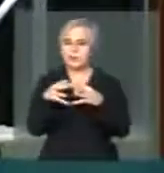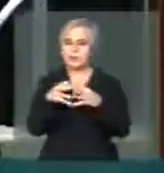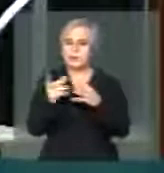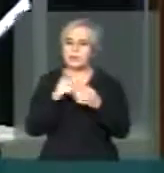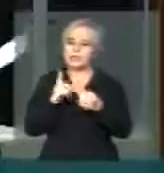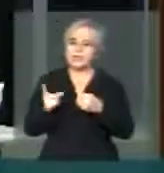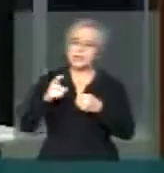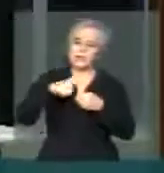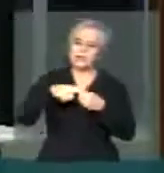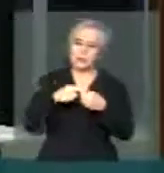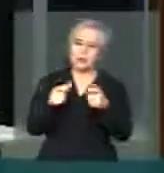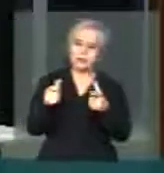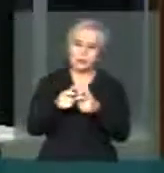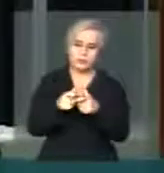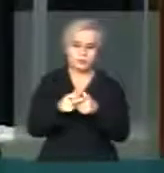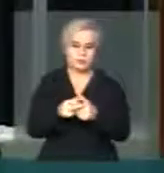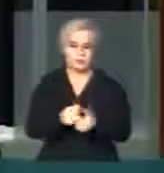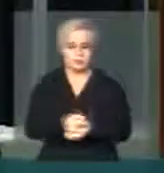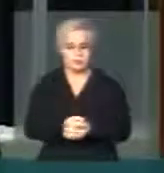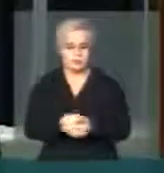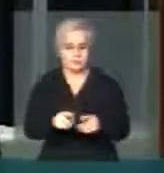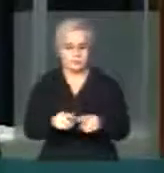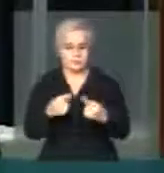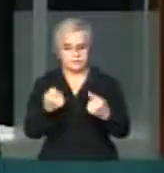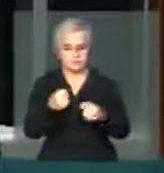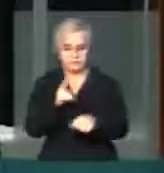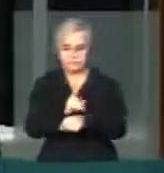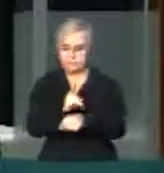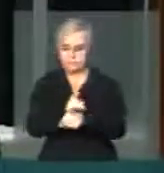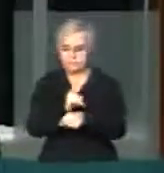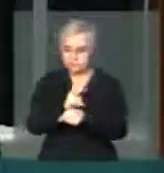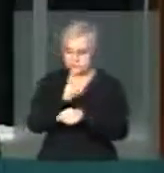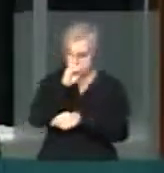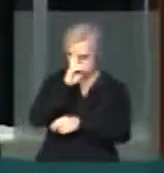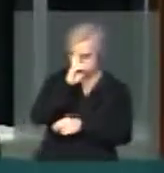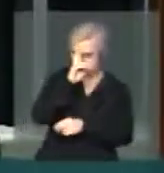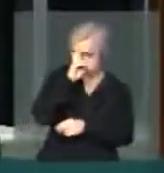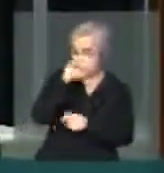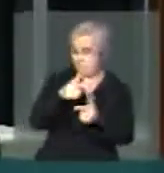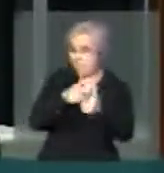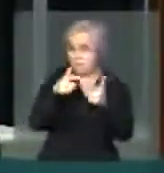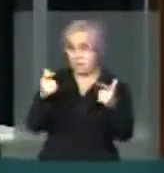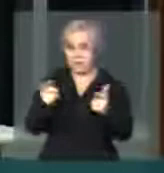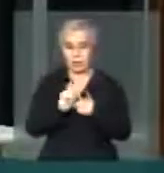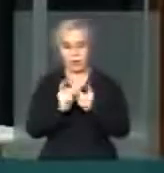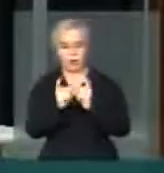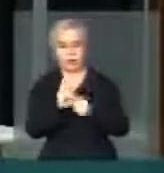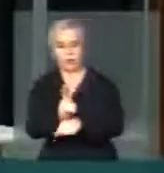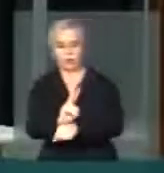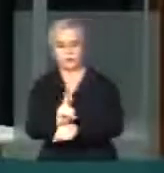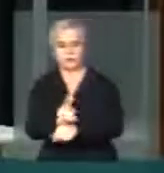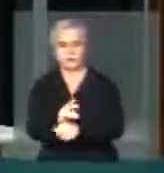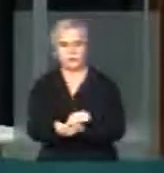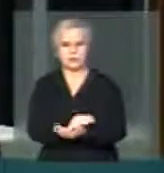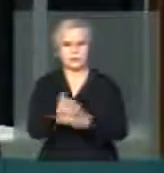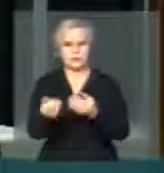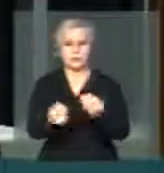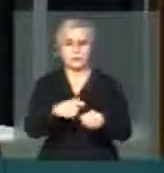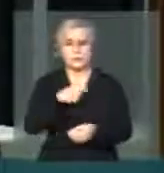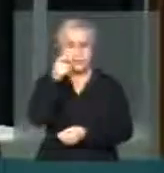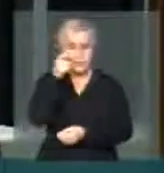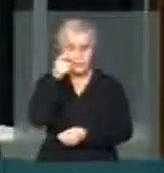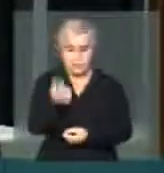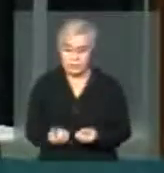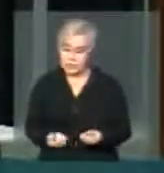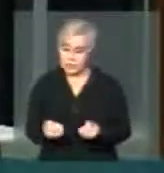os interesses do acionista controlador. Aqui, a mira é certa. A mira são os interesses do